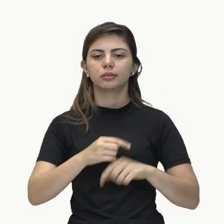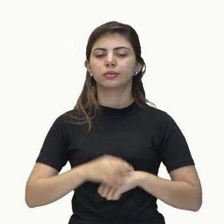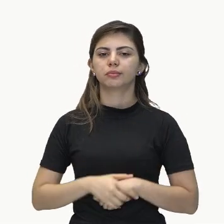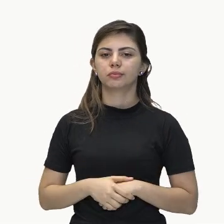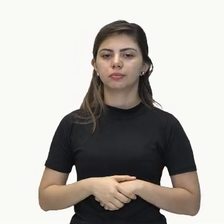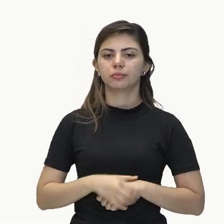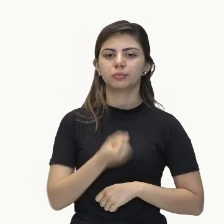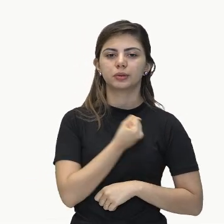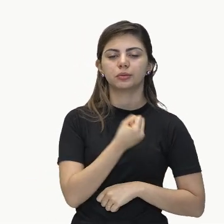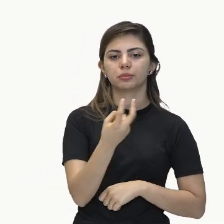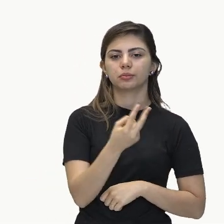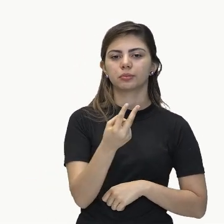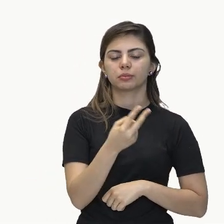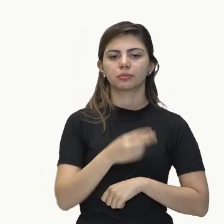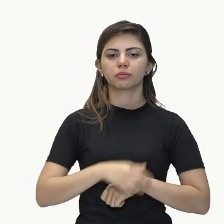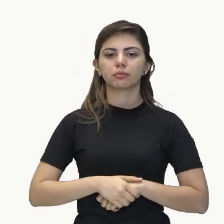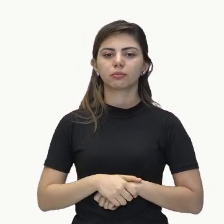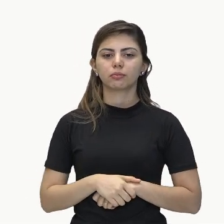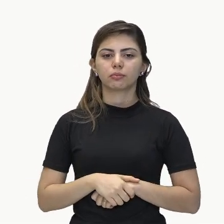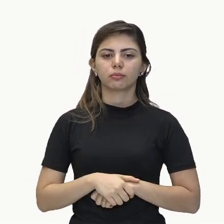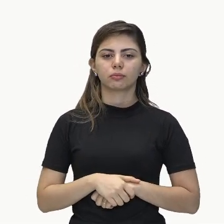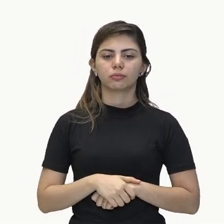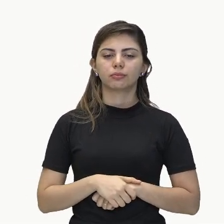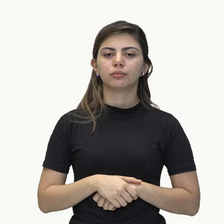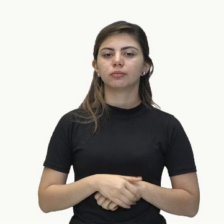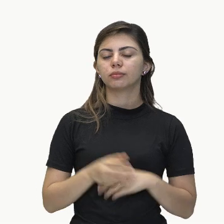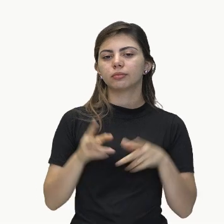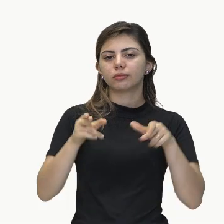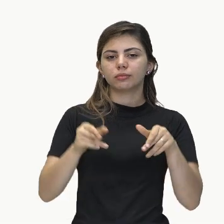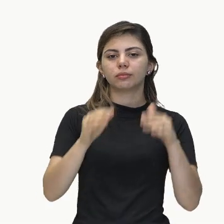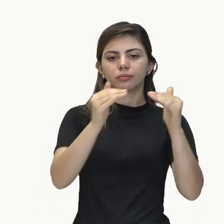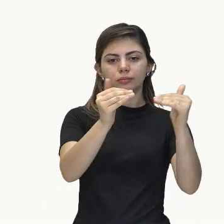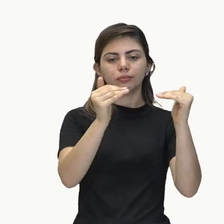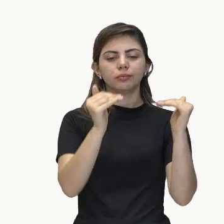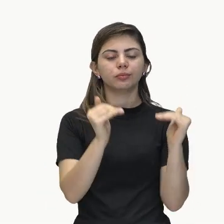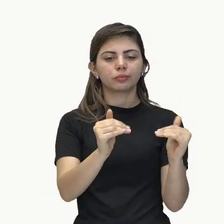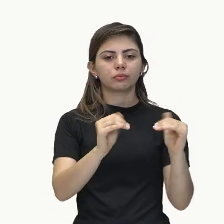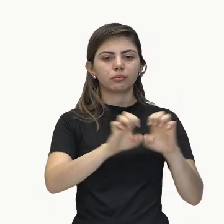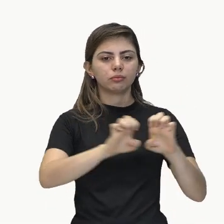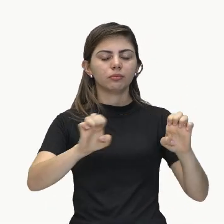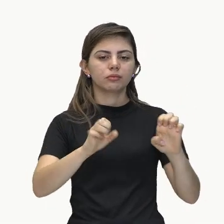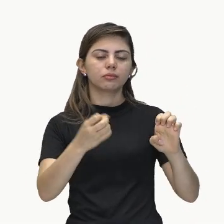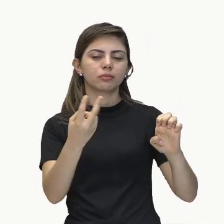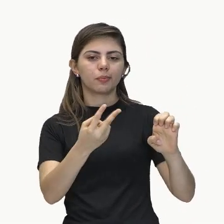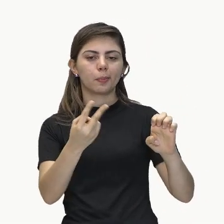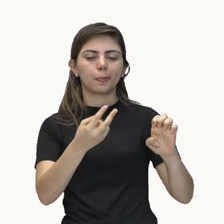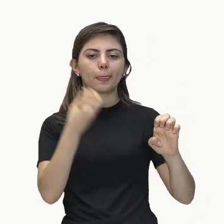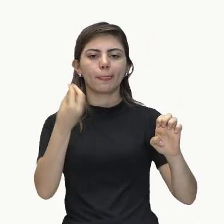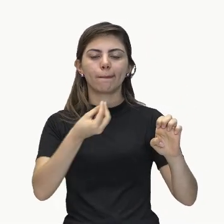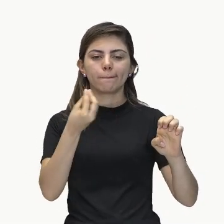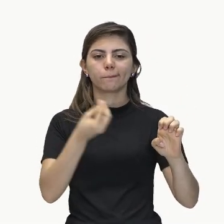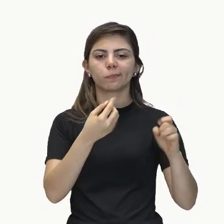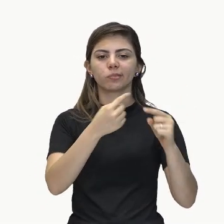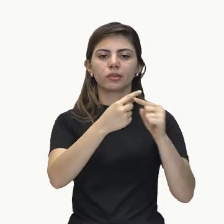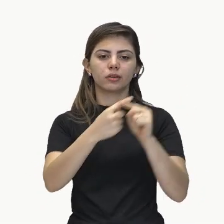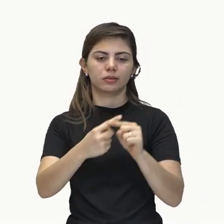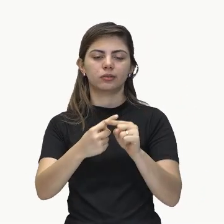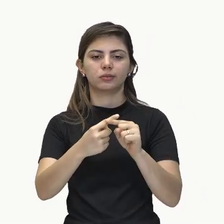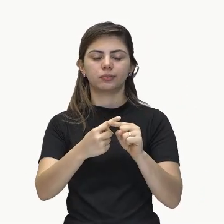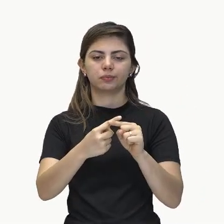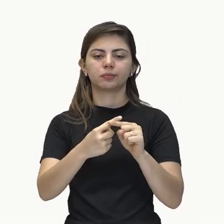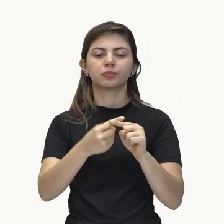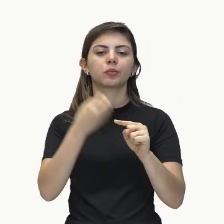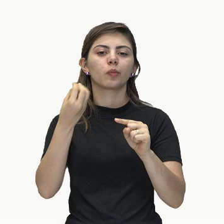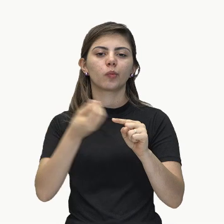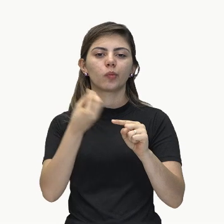2. E eu vou fazer a mesma coisa com a minha segunda equação. Vou multiplicar